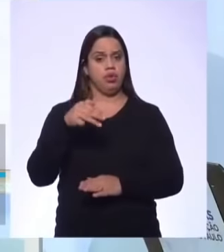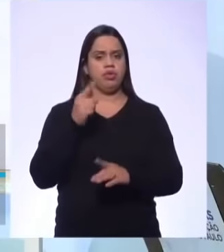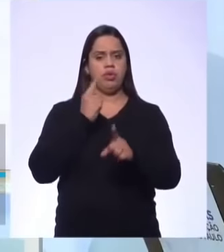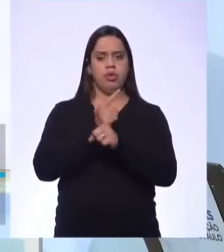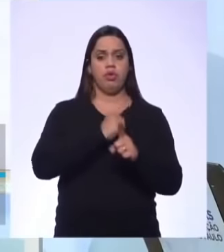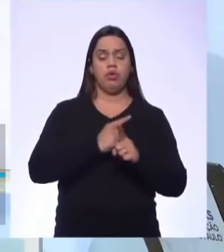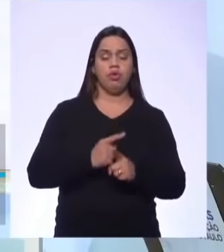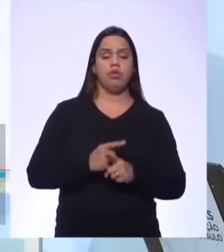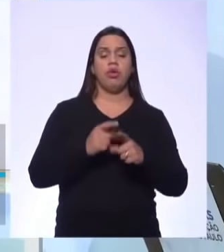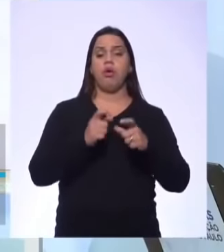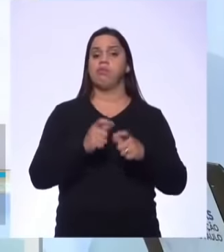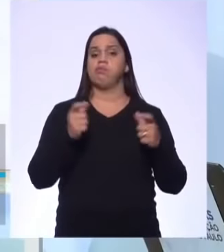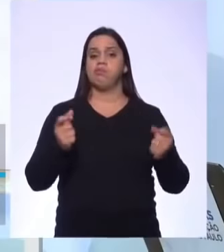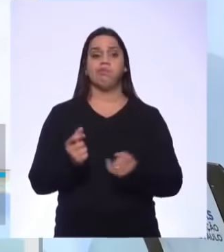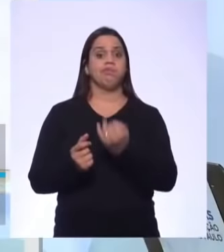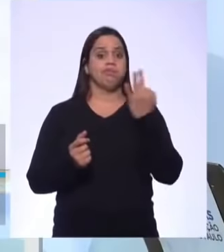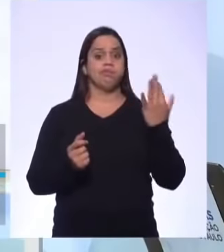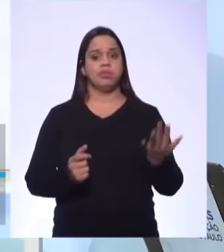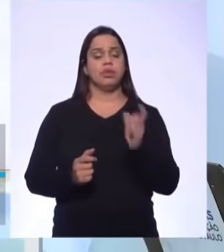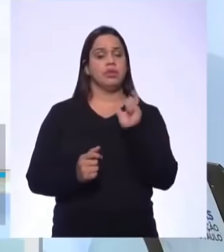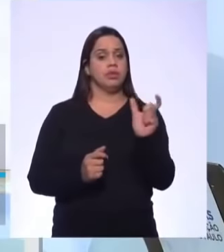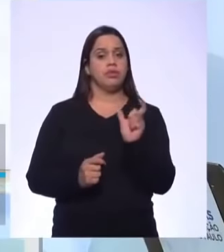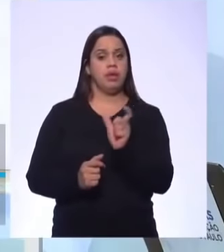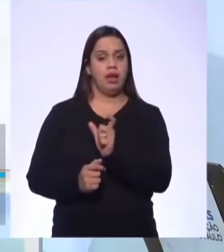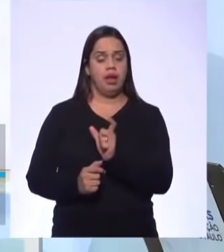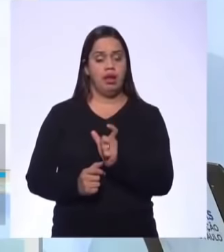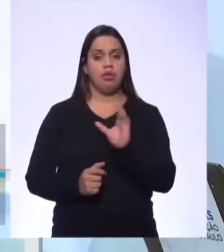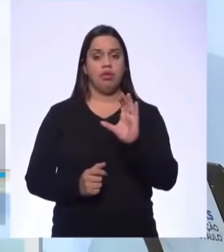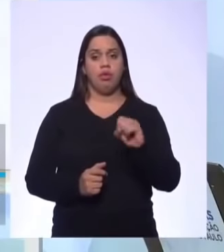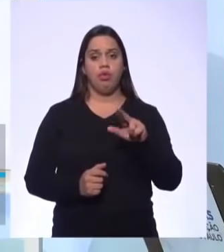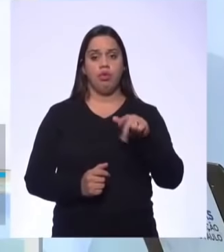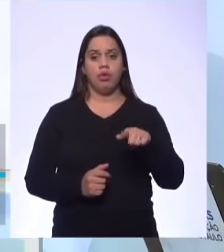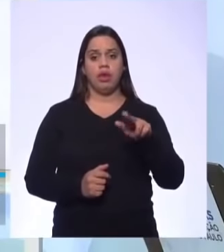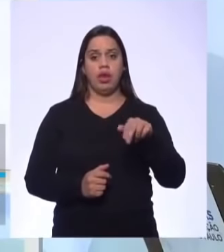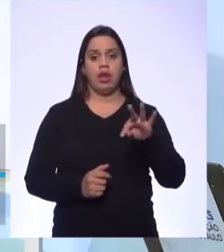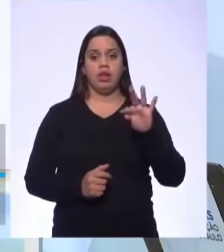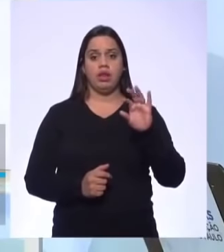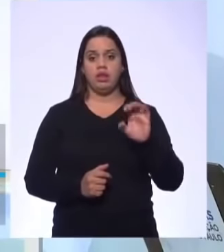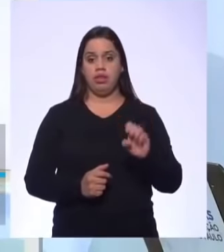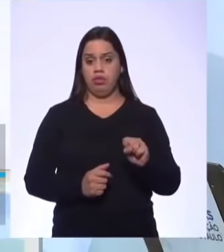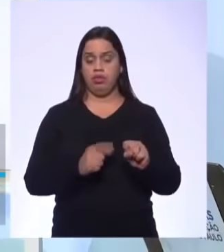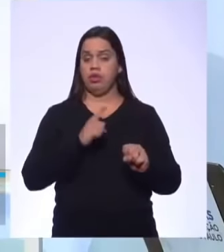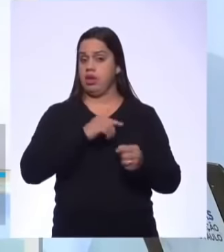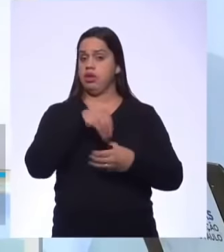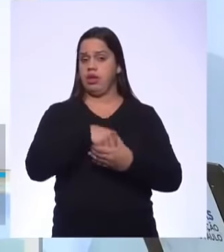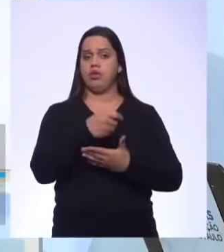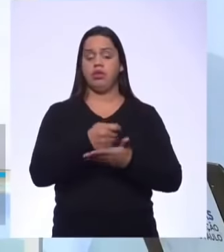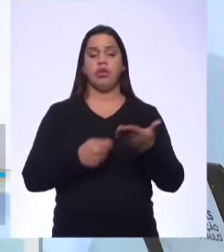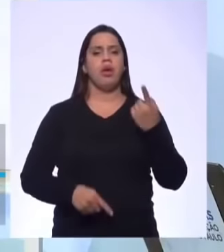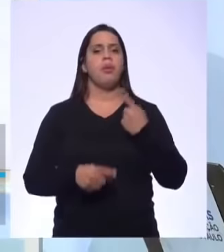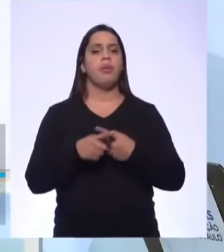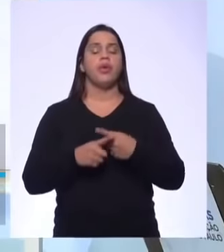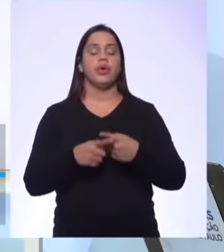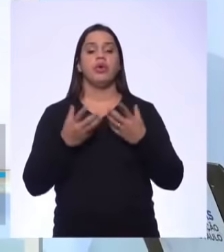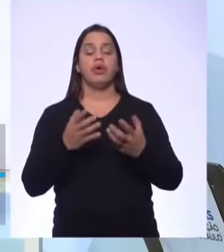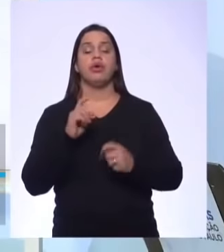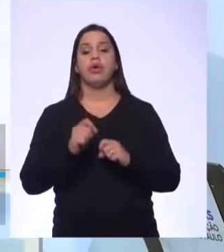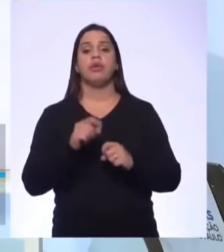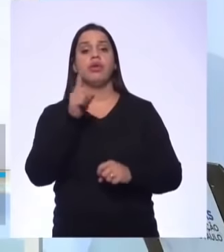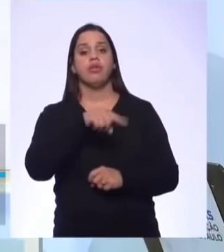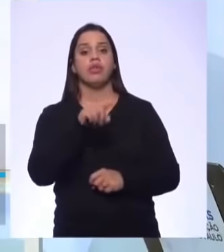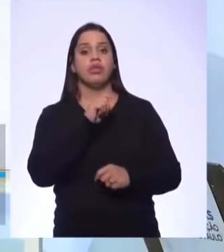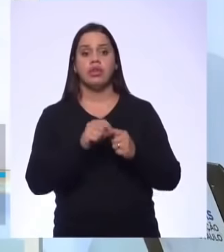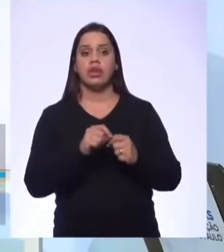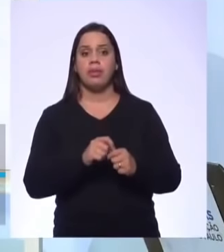a maior parte possível de palavras no cognato. Quais são os cognatos que tem no texto? Por que isso? Para tirar